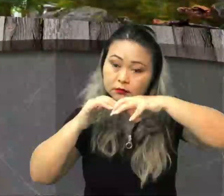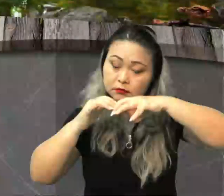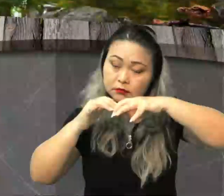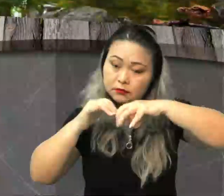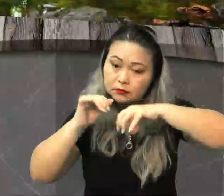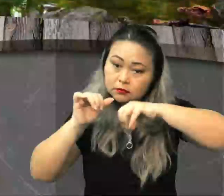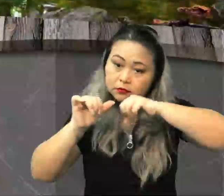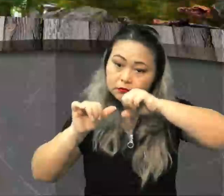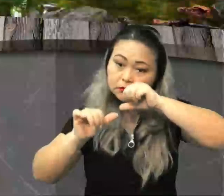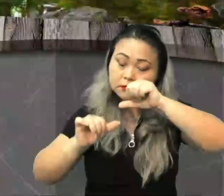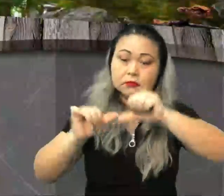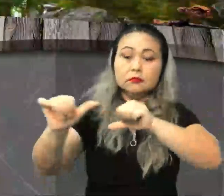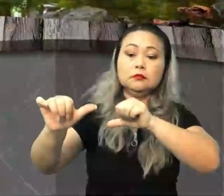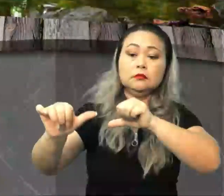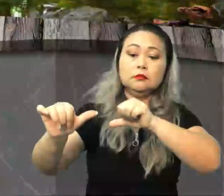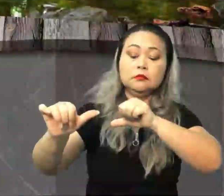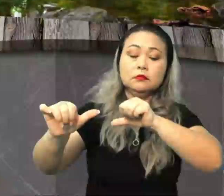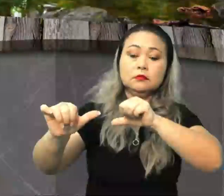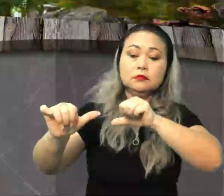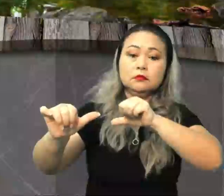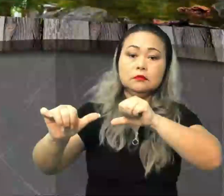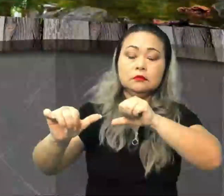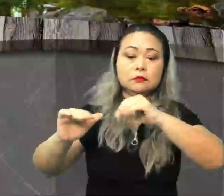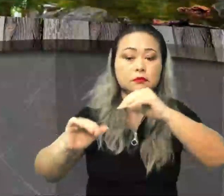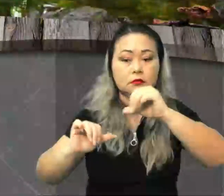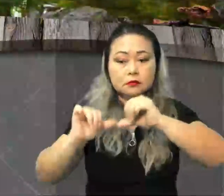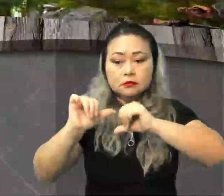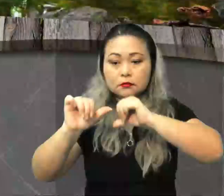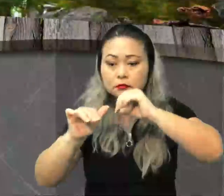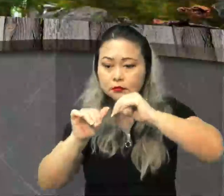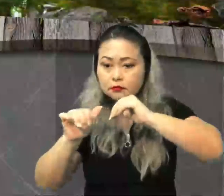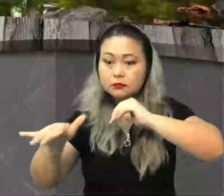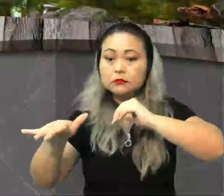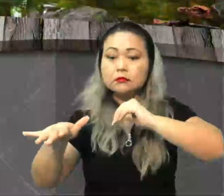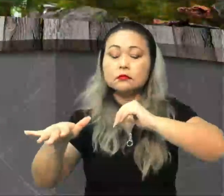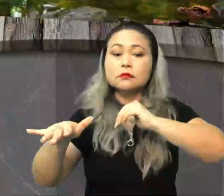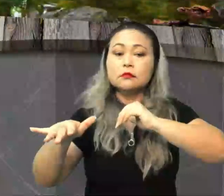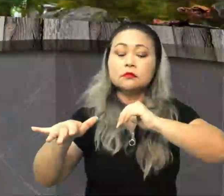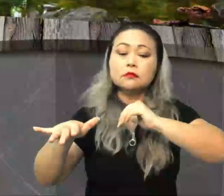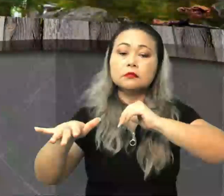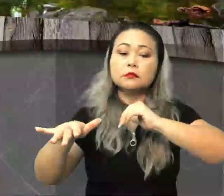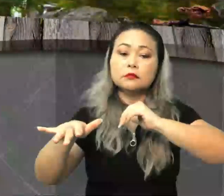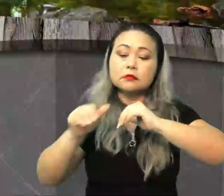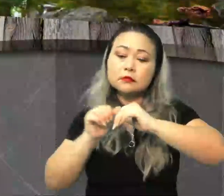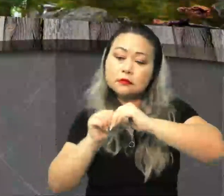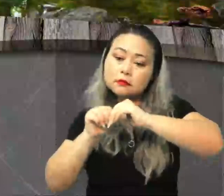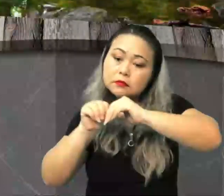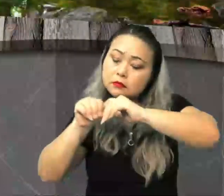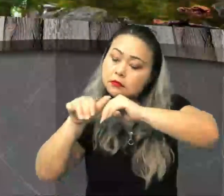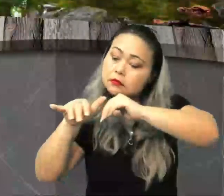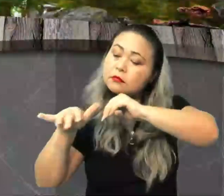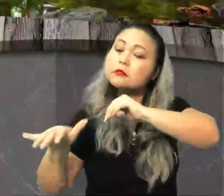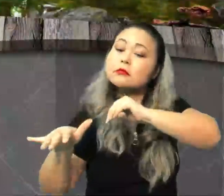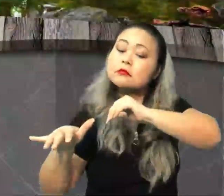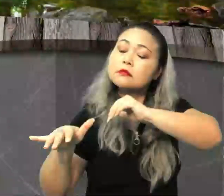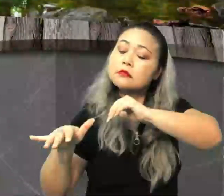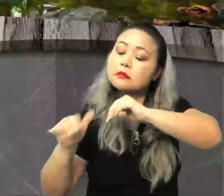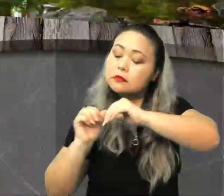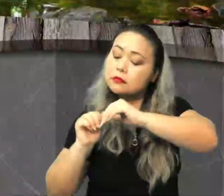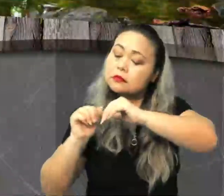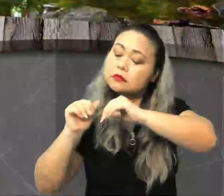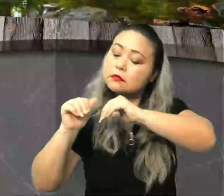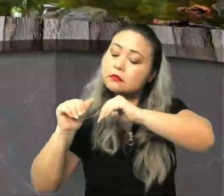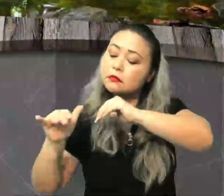o processo de muda, que a gente chama de equidisa, né? Quando eles deixam aquela carapaça,